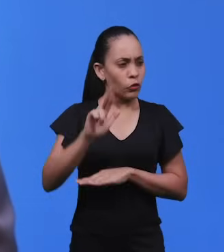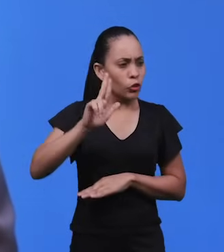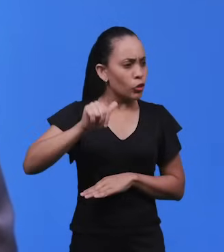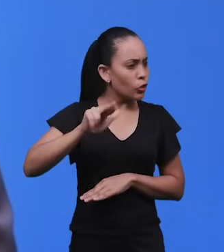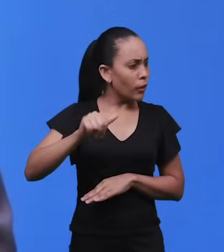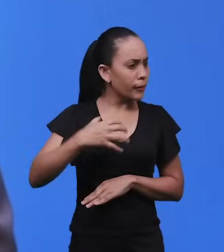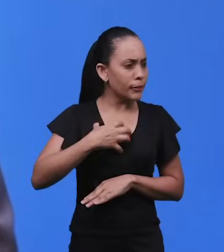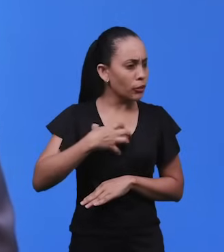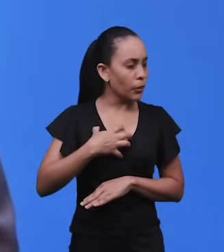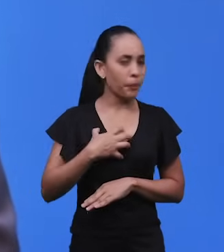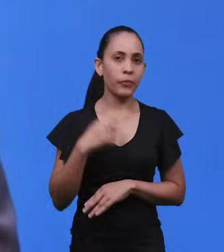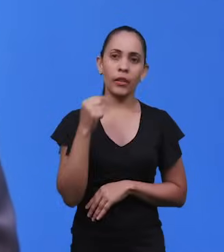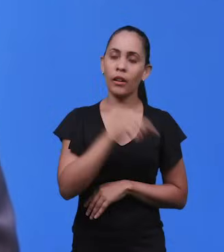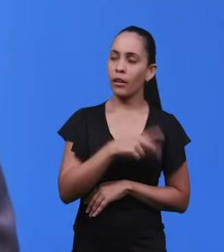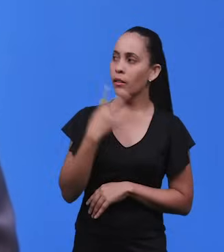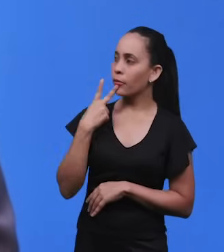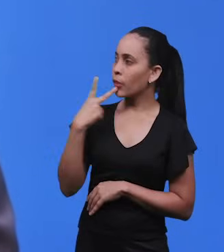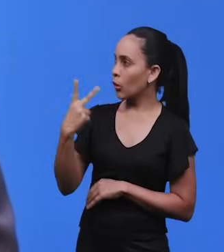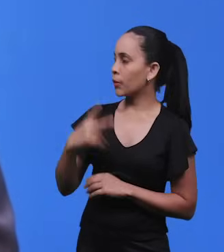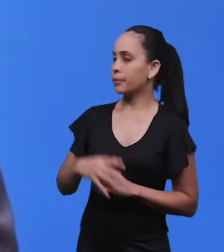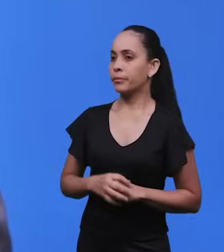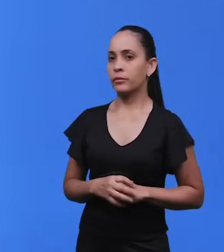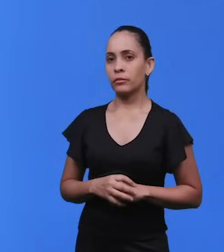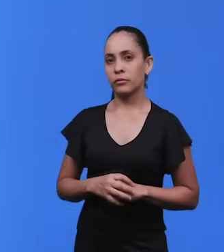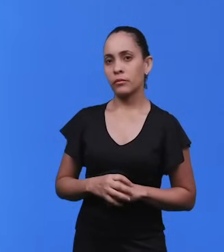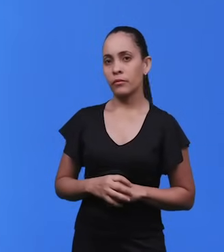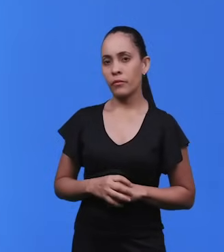Aleluia. E ele achou interessante porque ele falou assim,